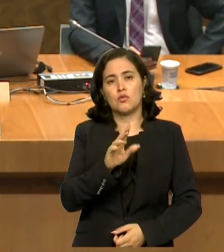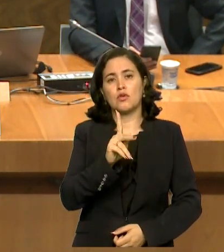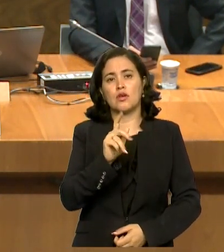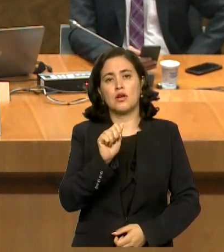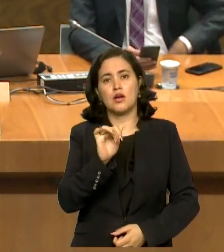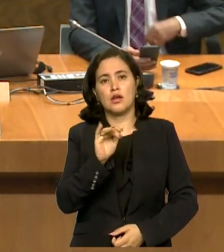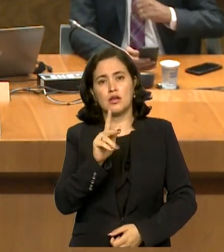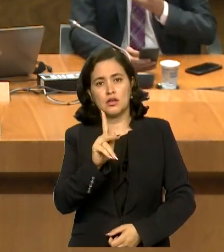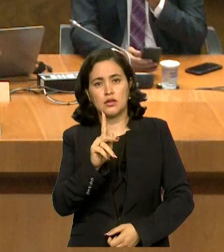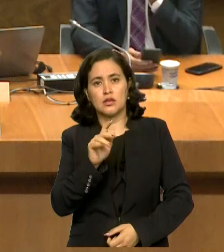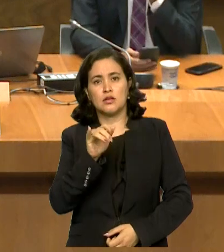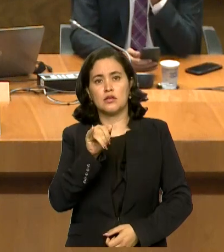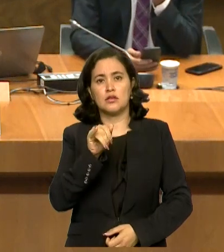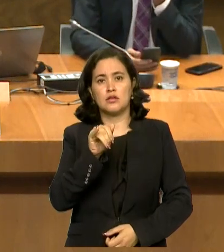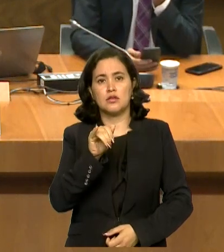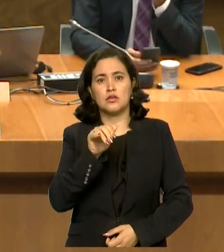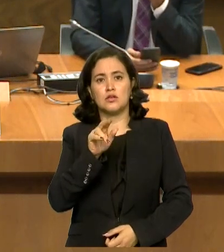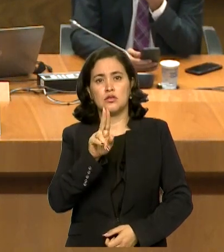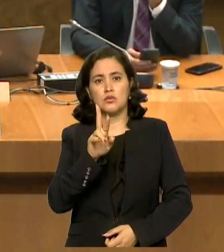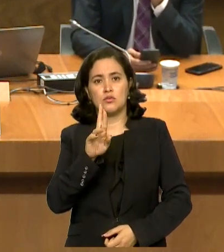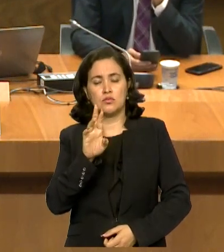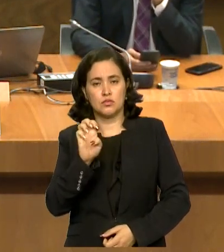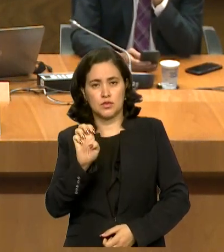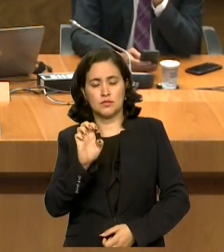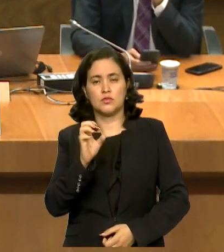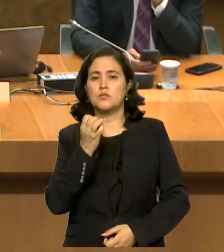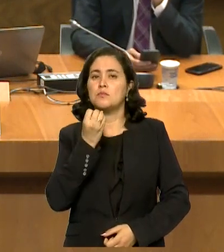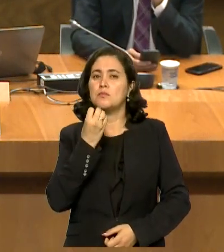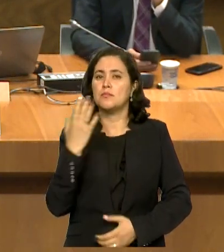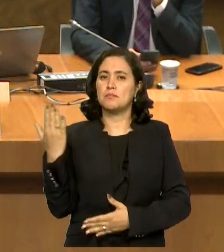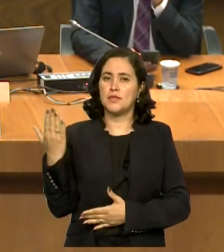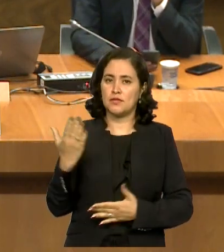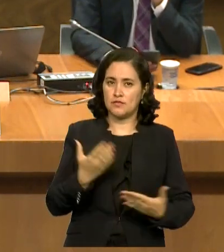e Yuri Sampaio. Sejam todos bem-vindos.